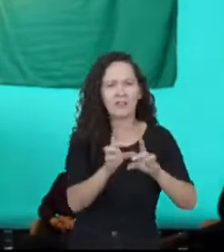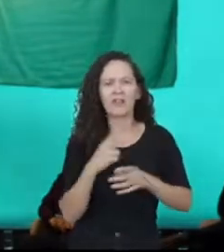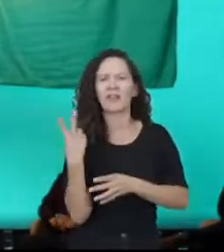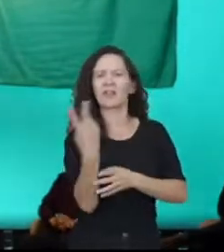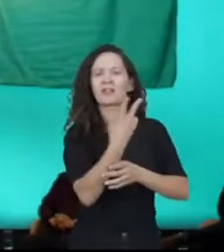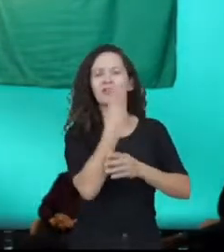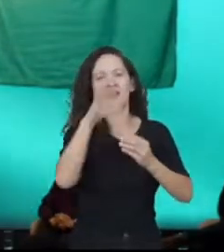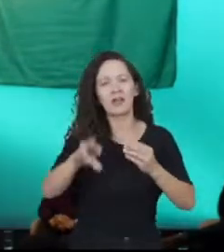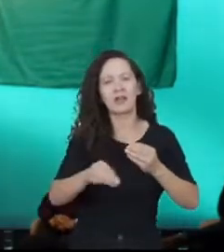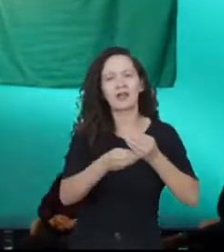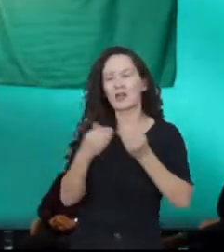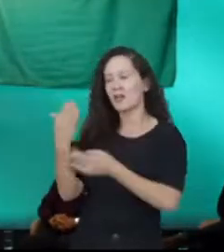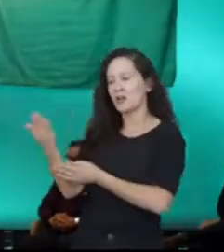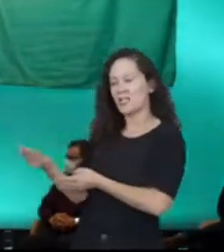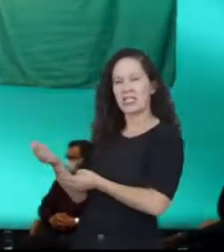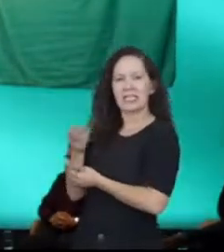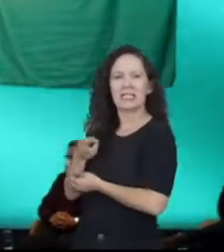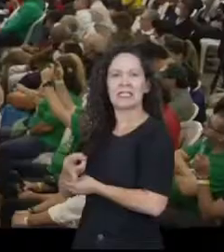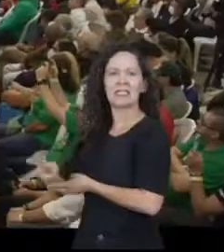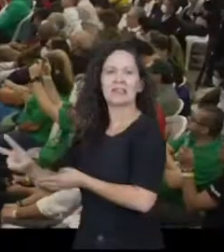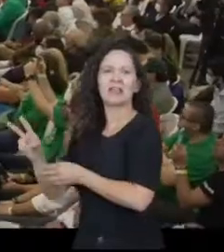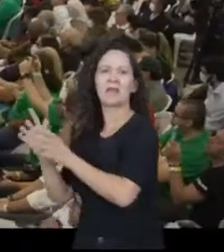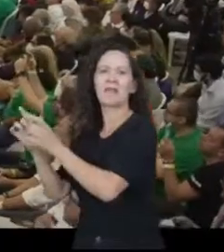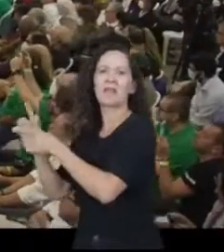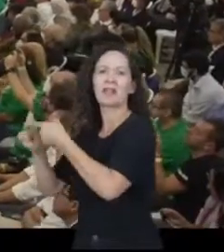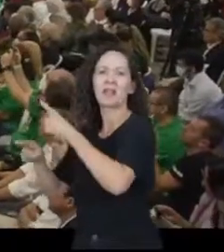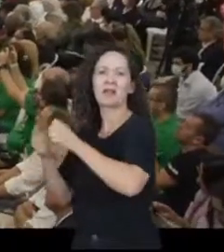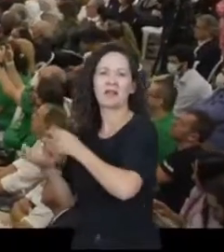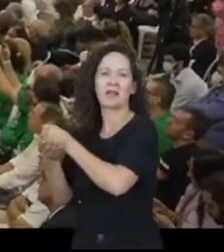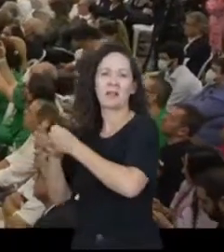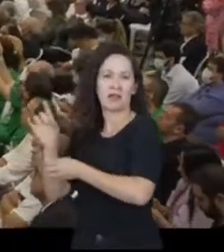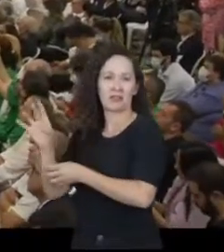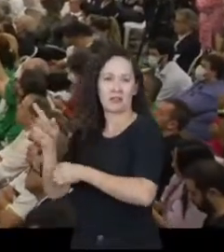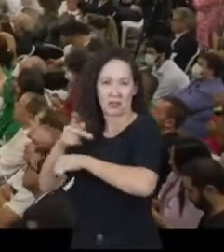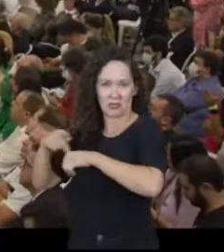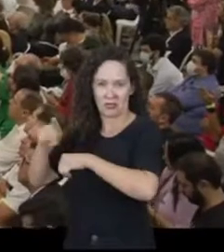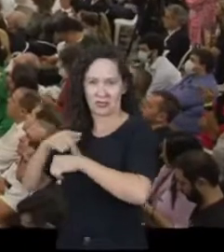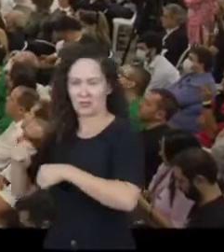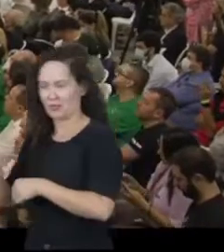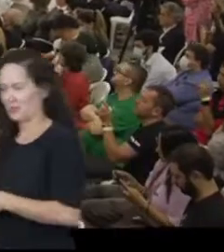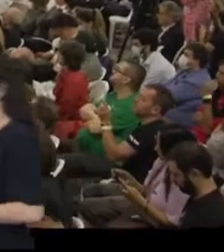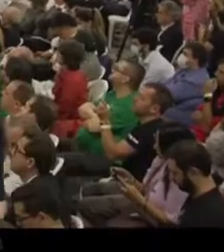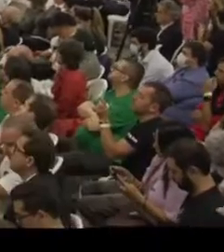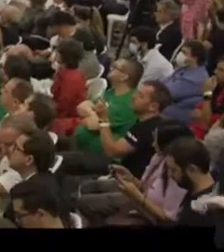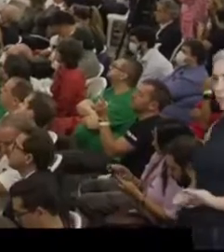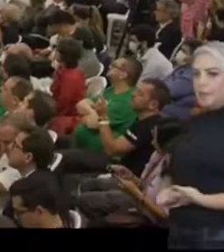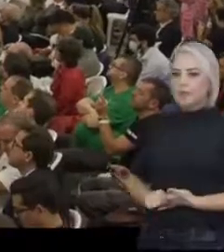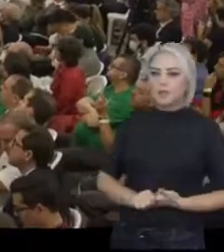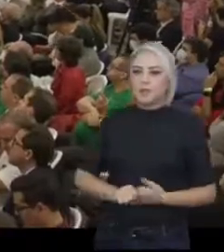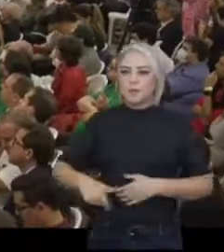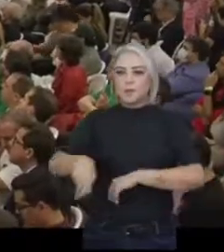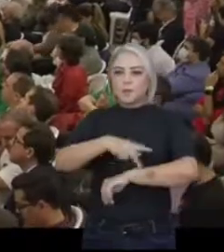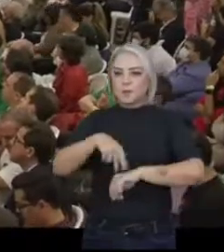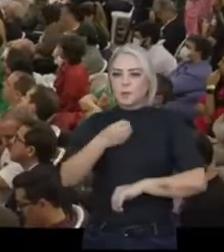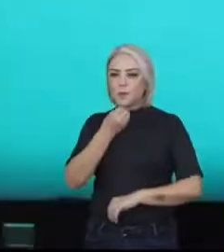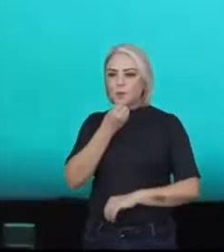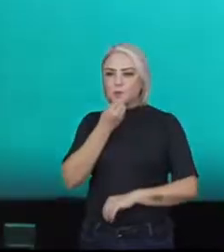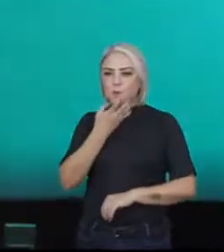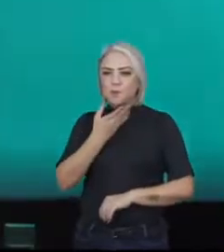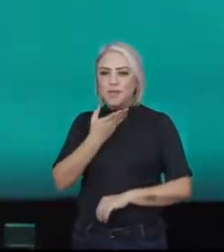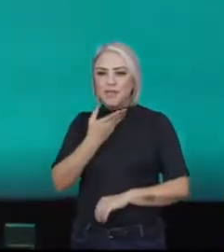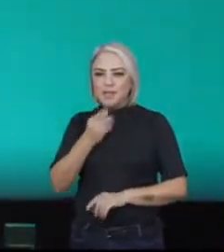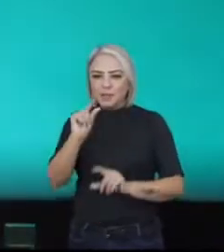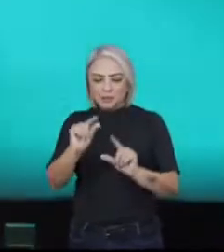ou eterno exportador de matéria-prima. O país do Estado de bem-estar social ou o país do Estado mínimo, que nega